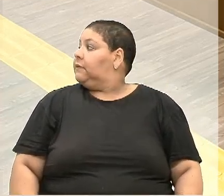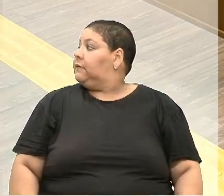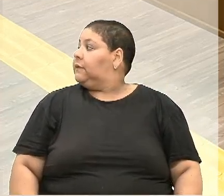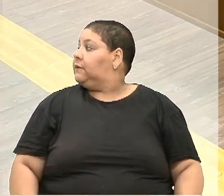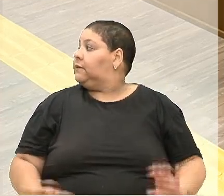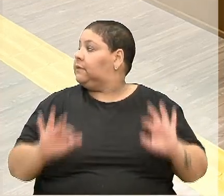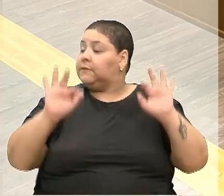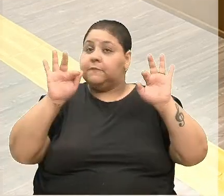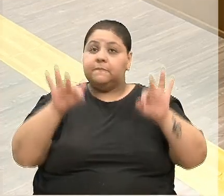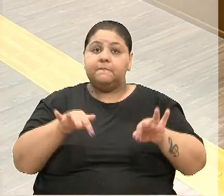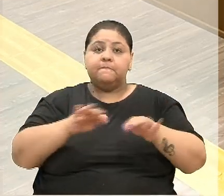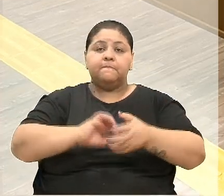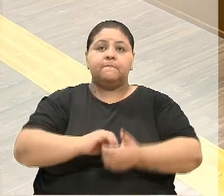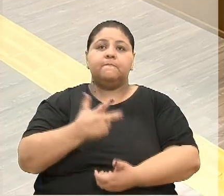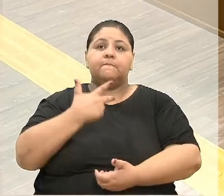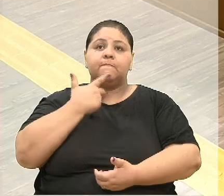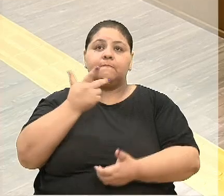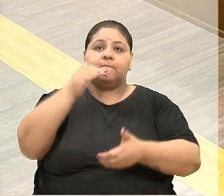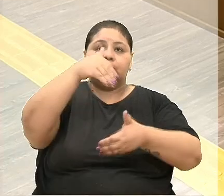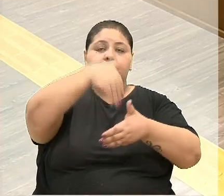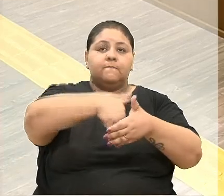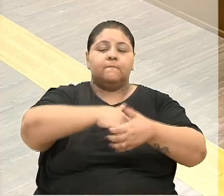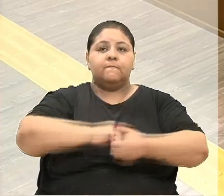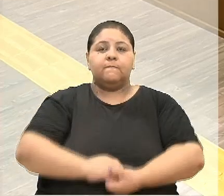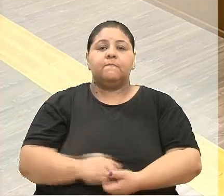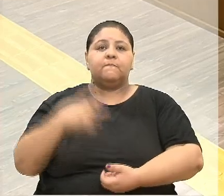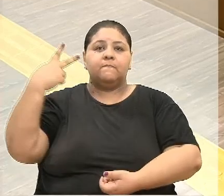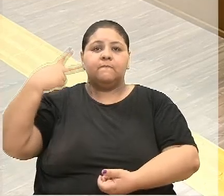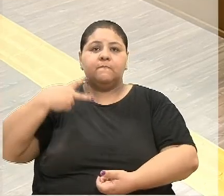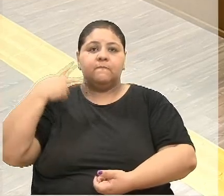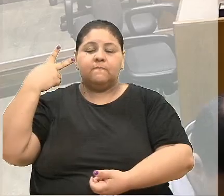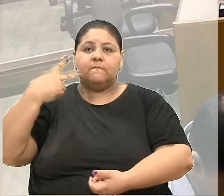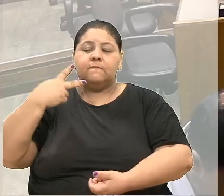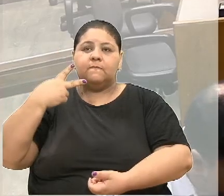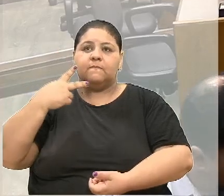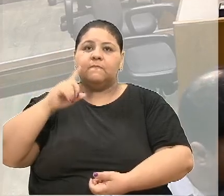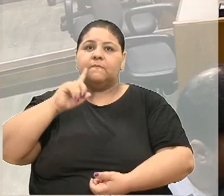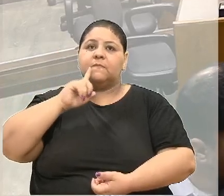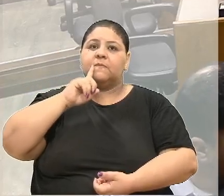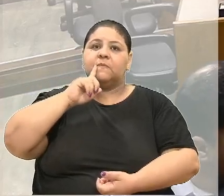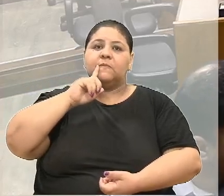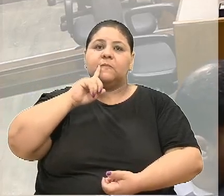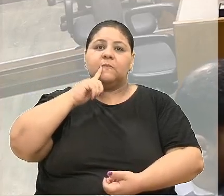Em votação. Para declarar o voto. Para declarar voto, vereadora Gladys Frisch.